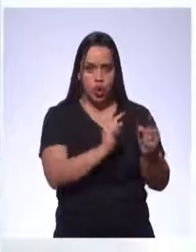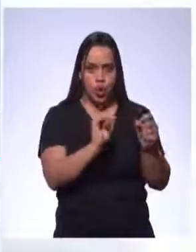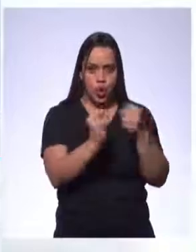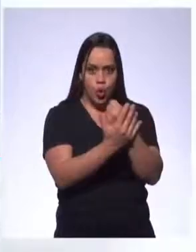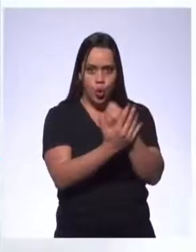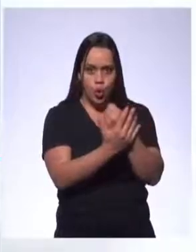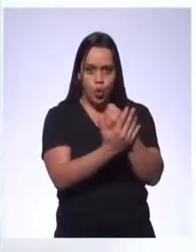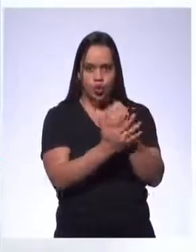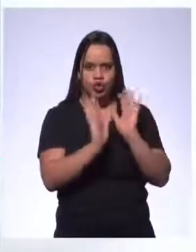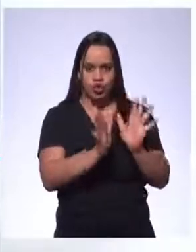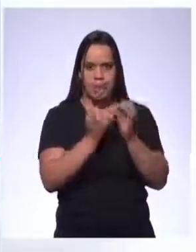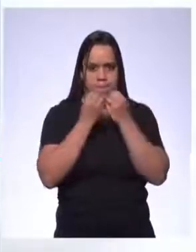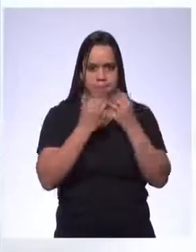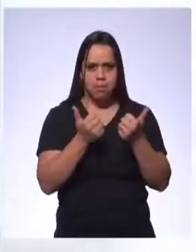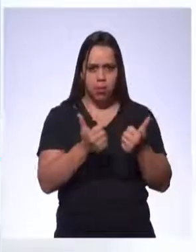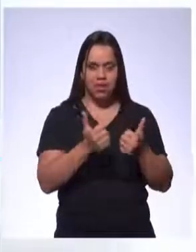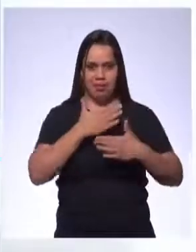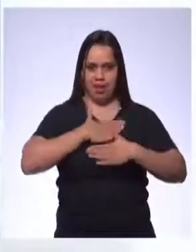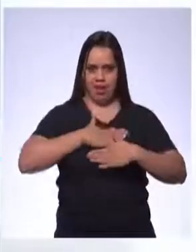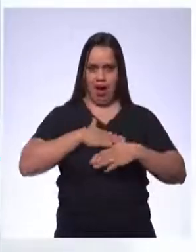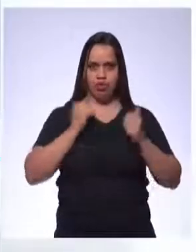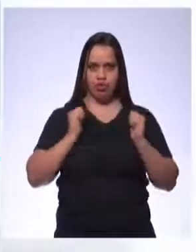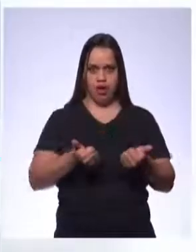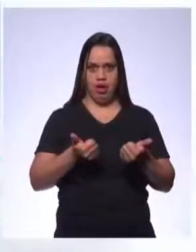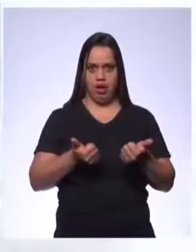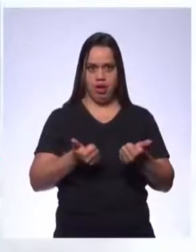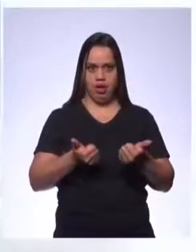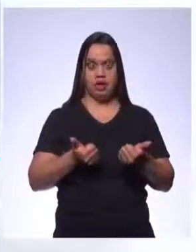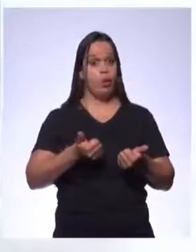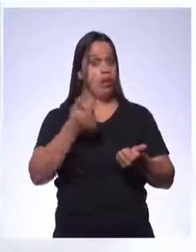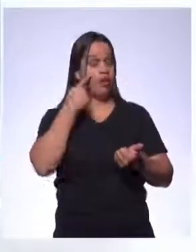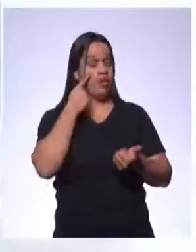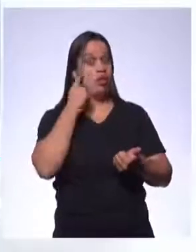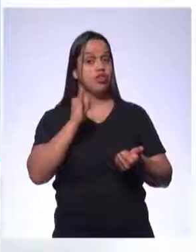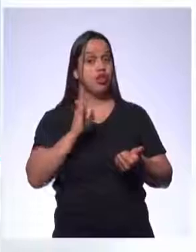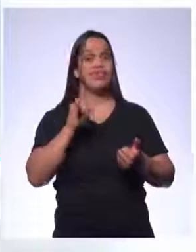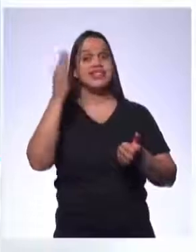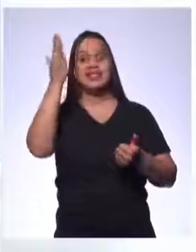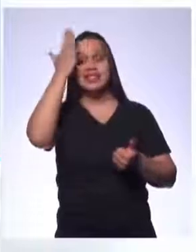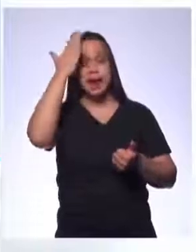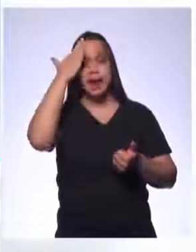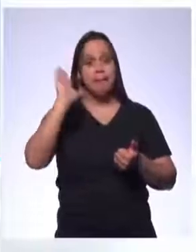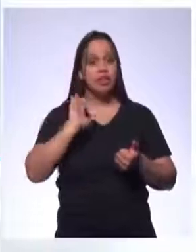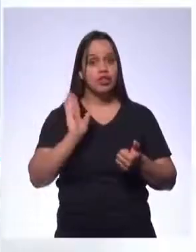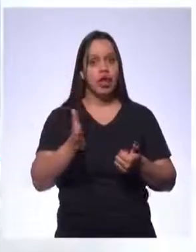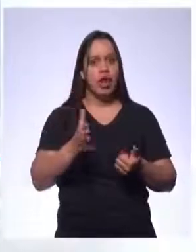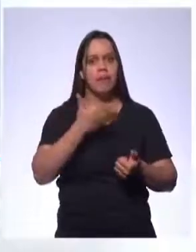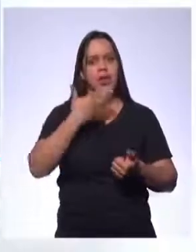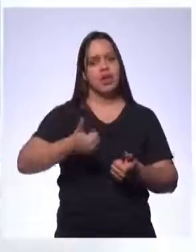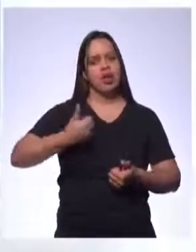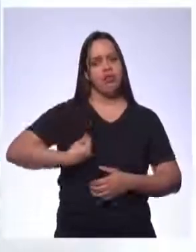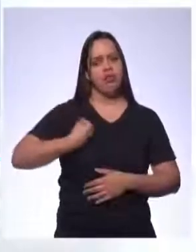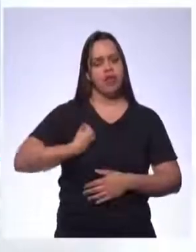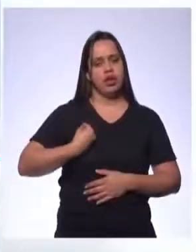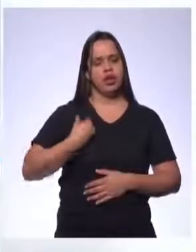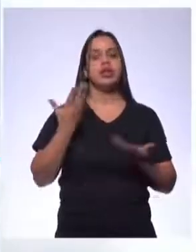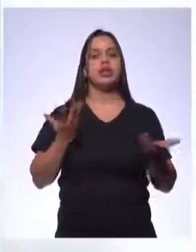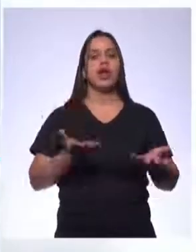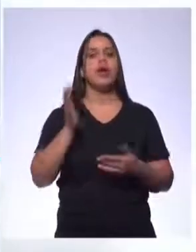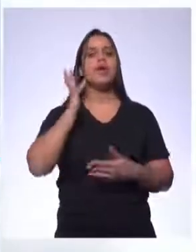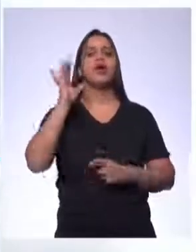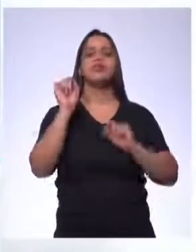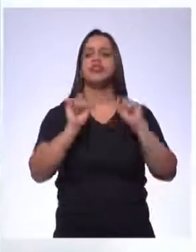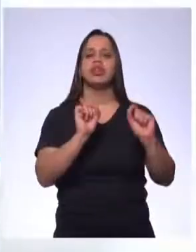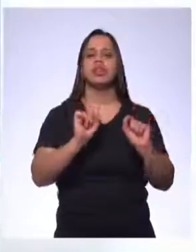mais tranquilo? Então, só nesse sentido, você já vê como melhora a nossa qualidade de vida. Imagina o restante, né? Você saber que você está